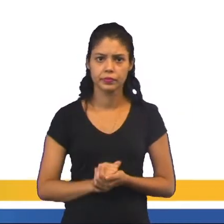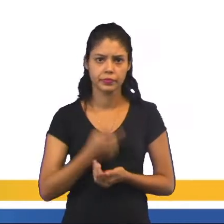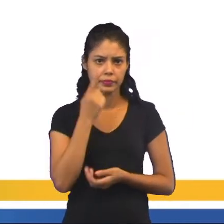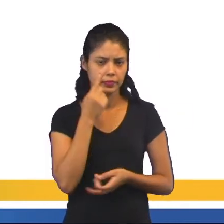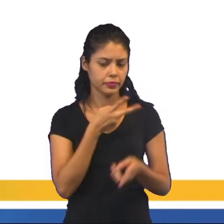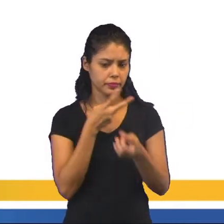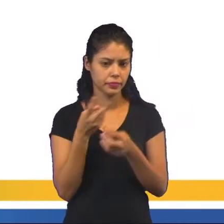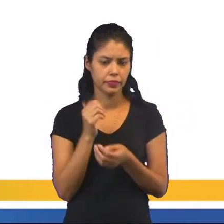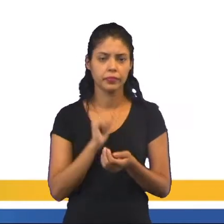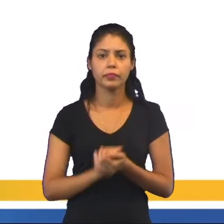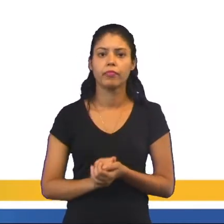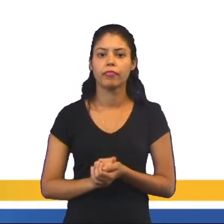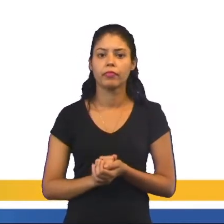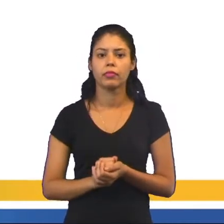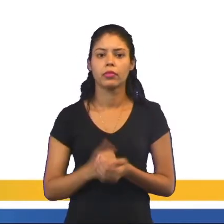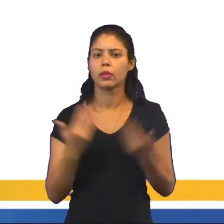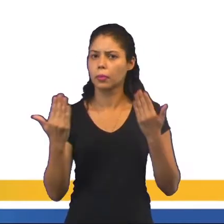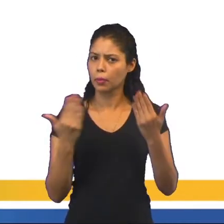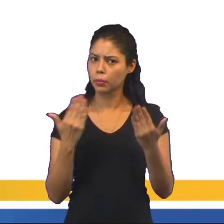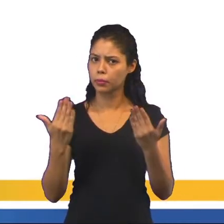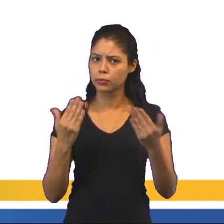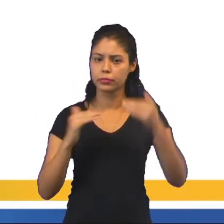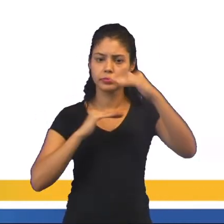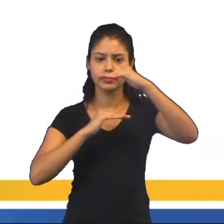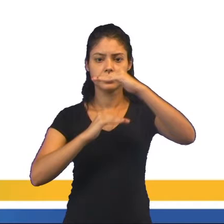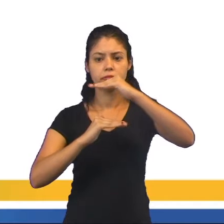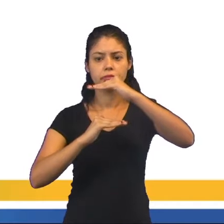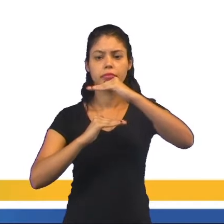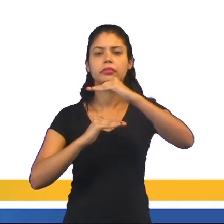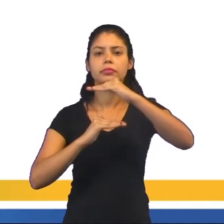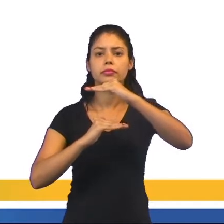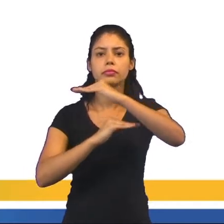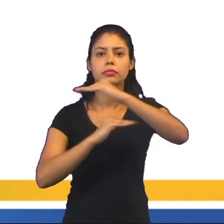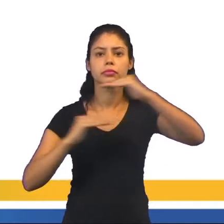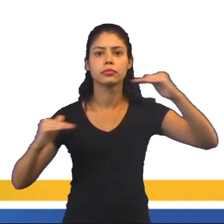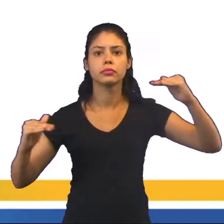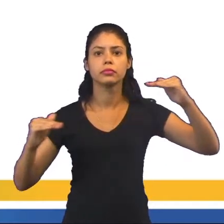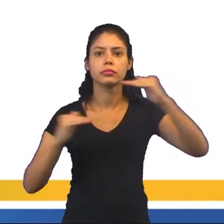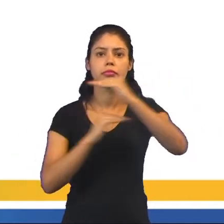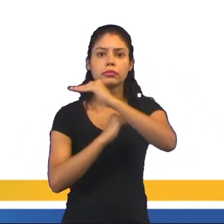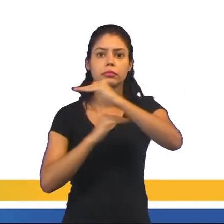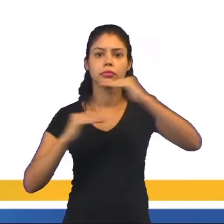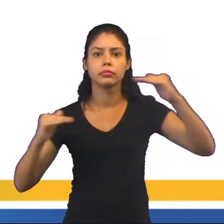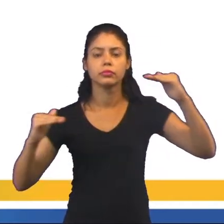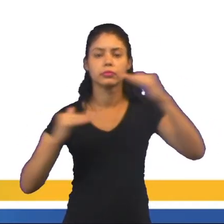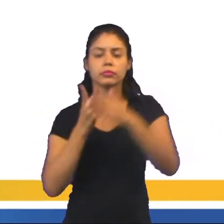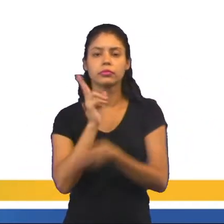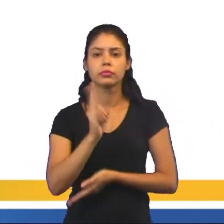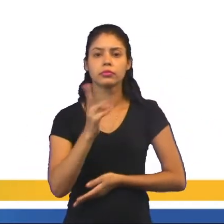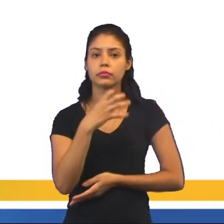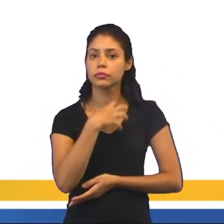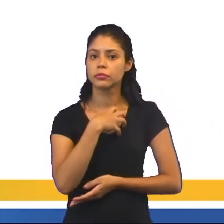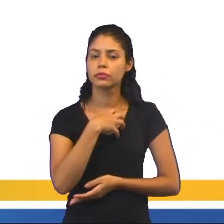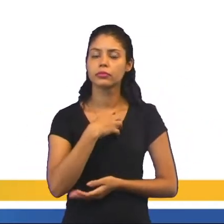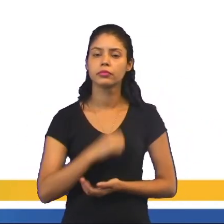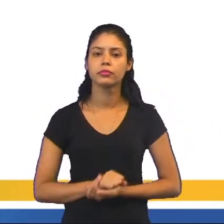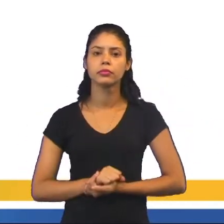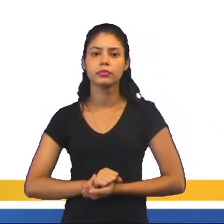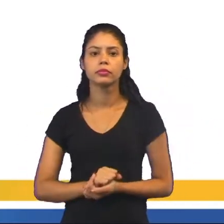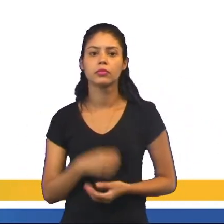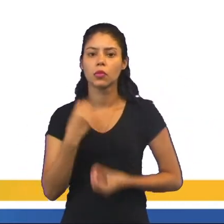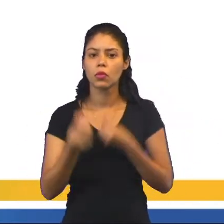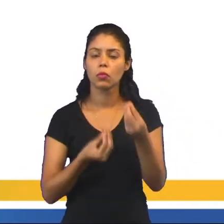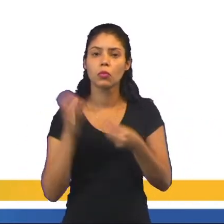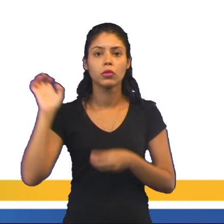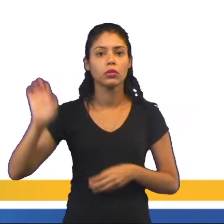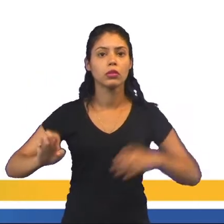de retas. Retas paralelas. São aquelas duas retas que elas têm o mesmo sentido, tanto